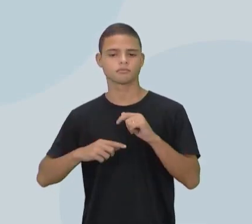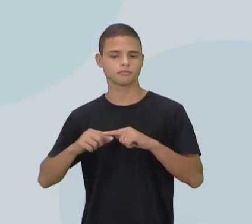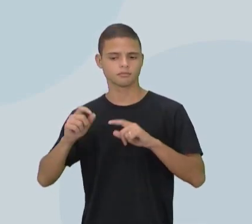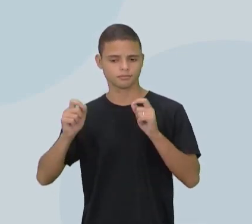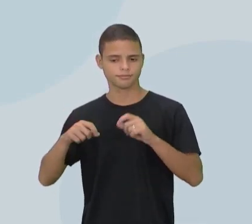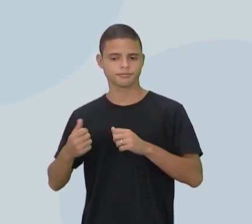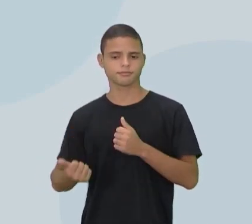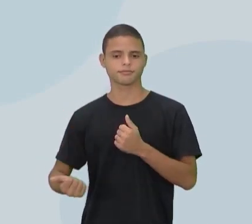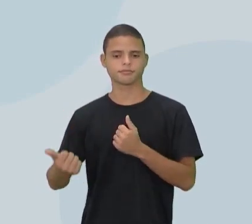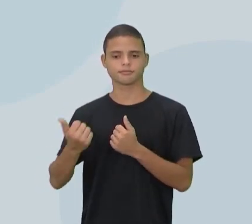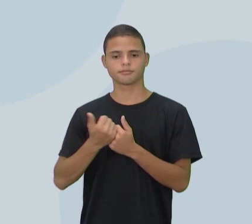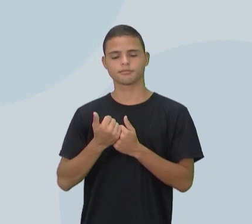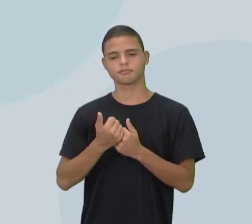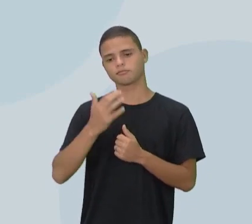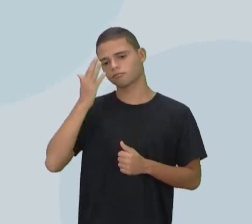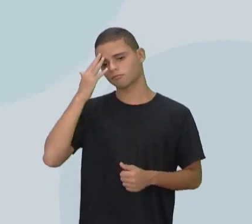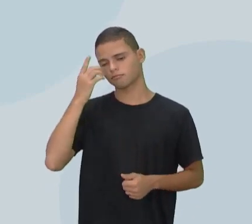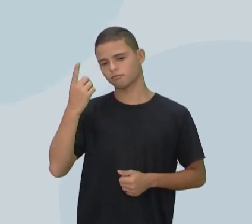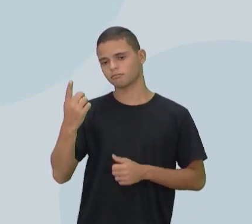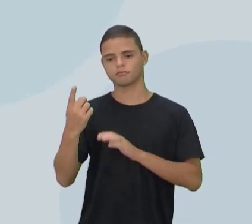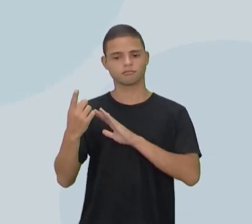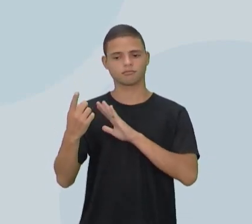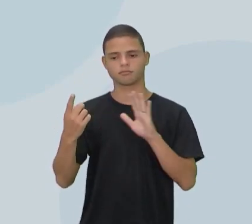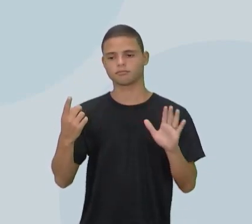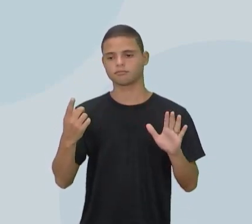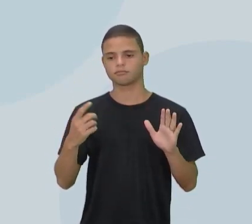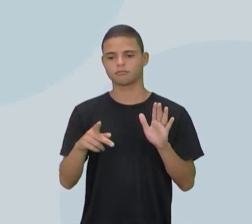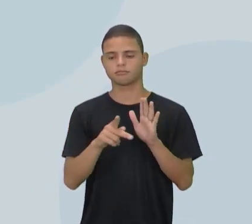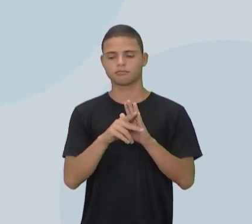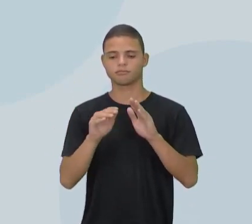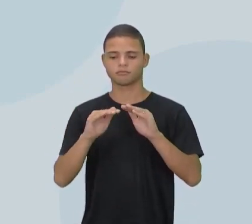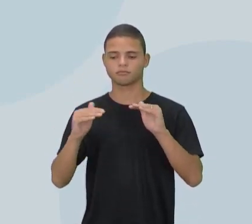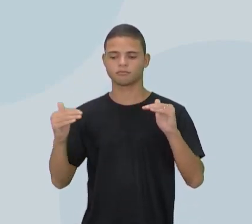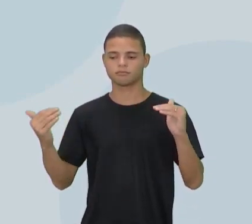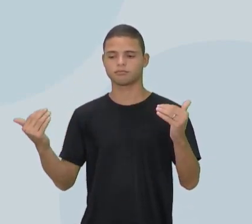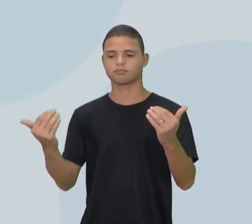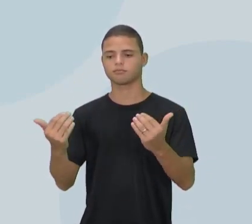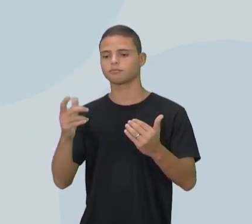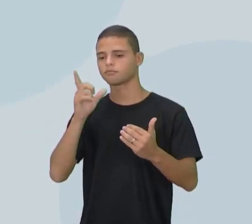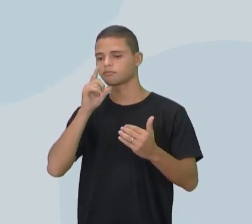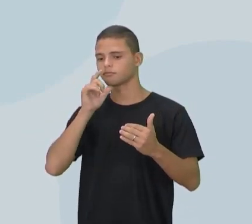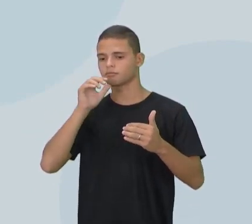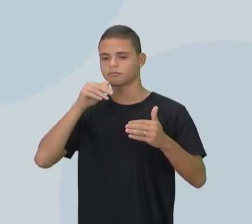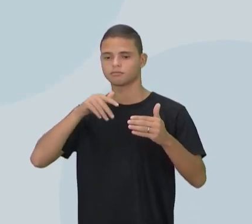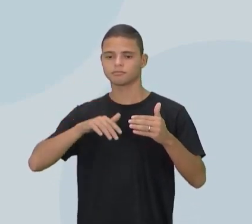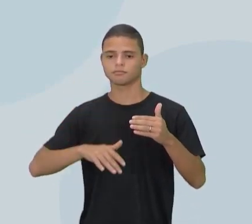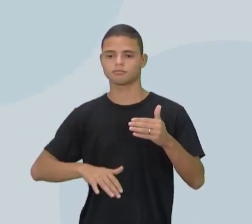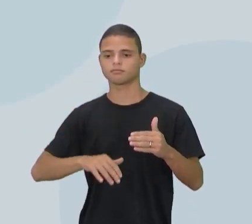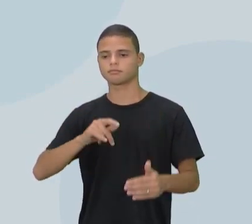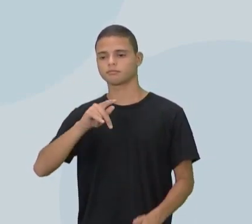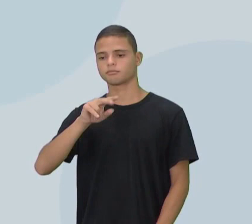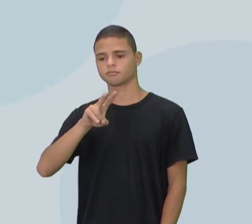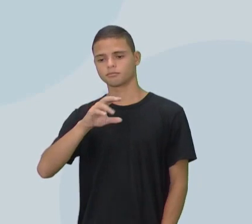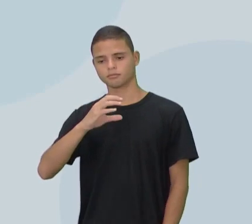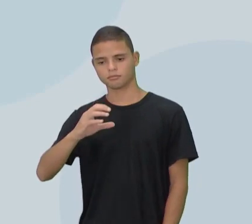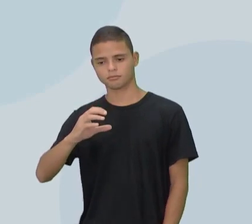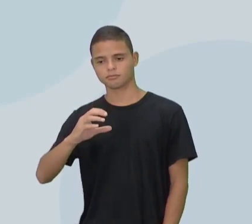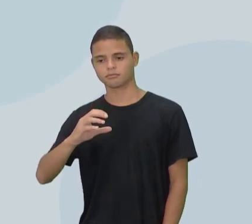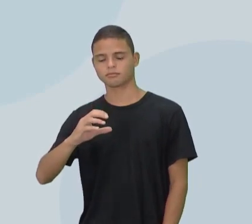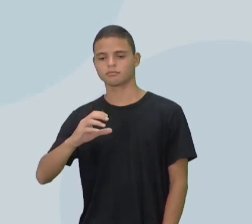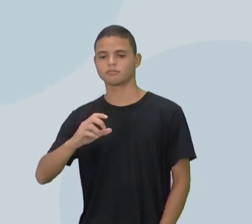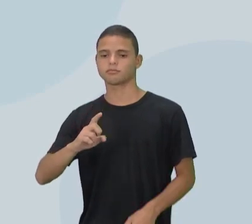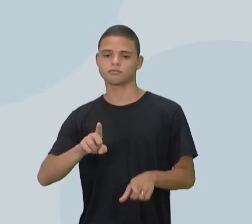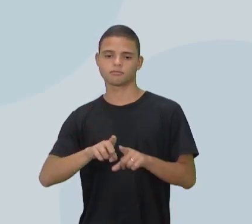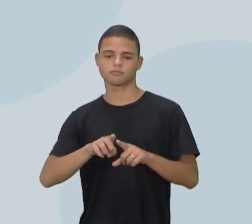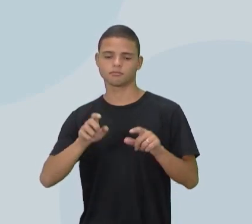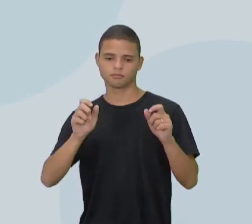gente já percebeu aí. Só sei um que você falou que é o da caixa d'água que foi substituído por plástico. Agora os outros... o PVC lá, o material plástico mais resistente,